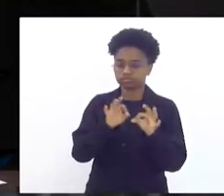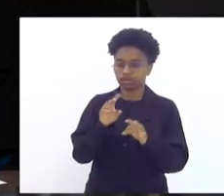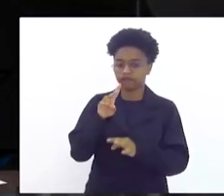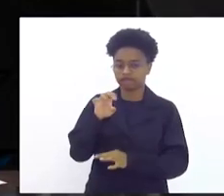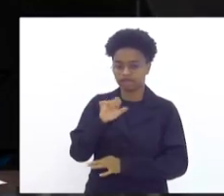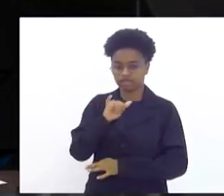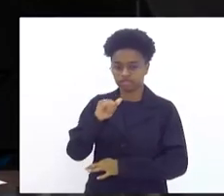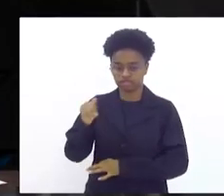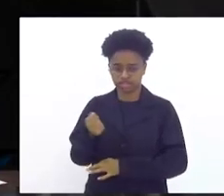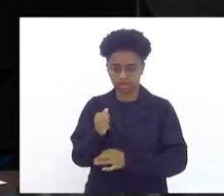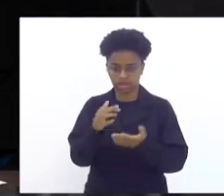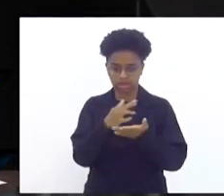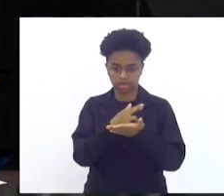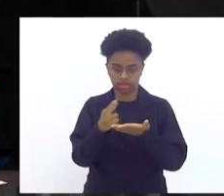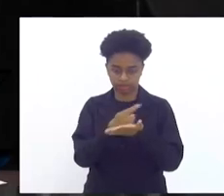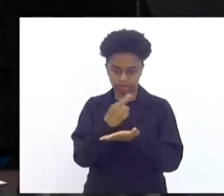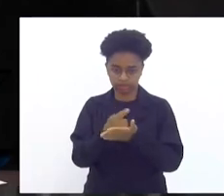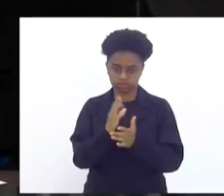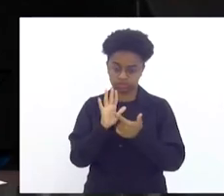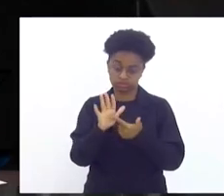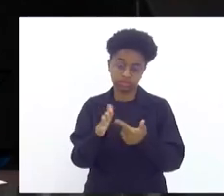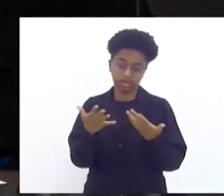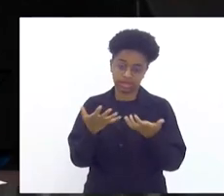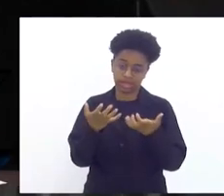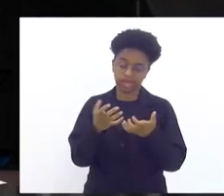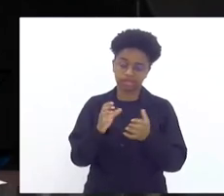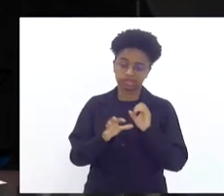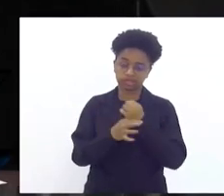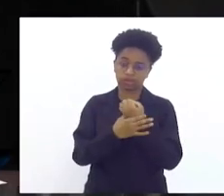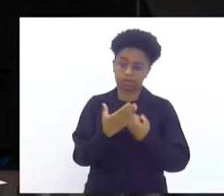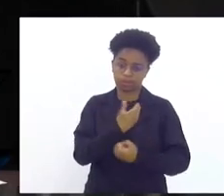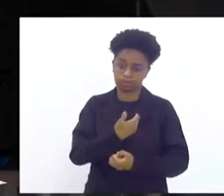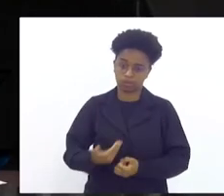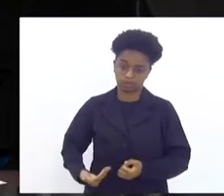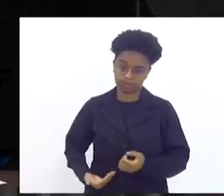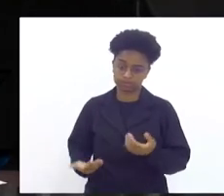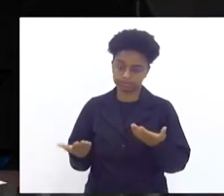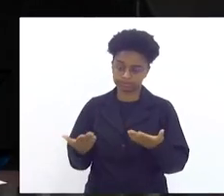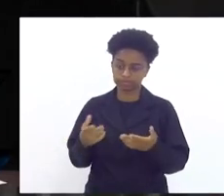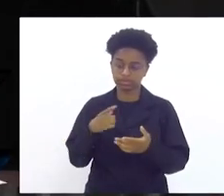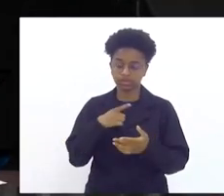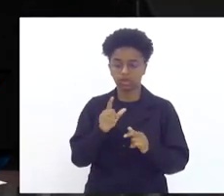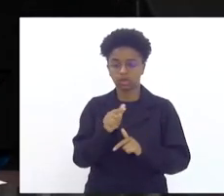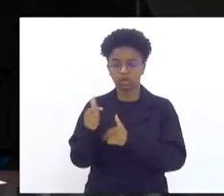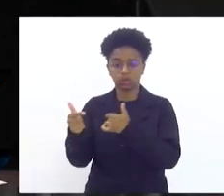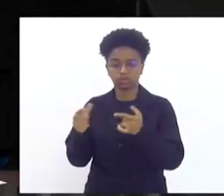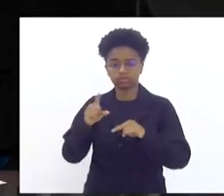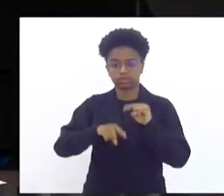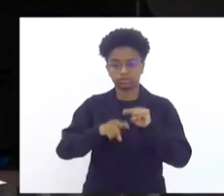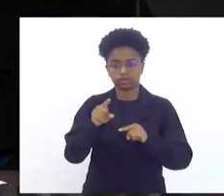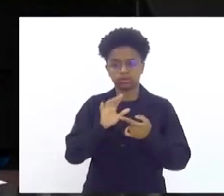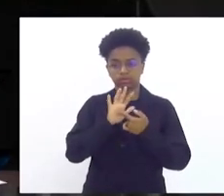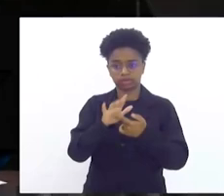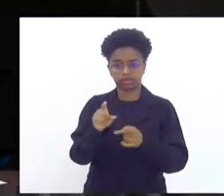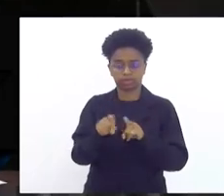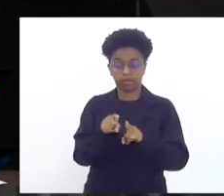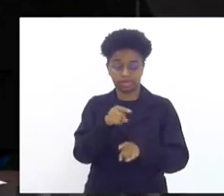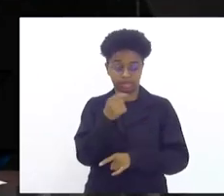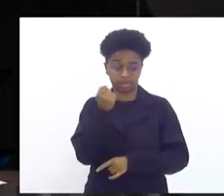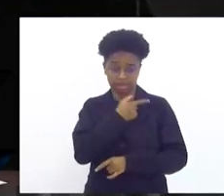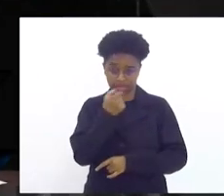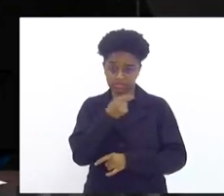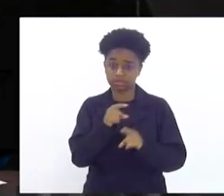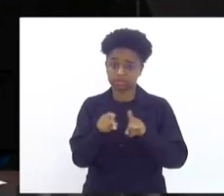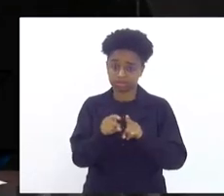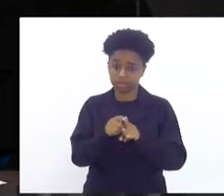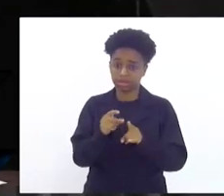e ele quer cobrar a segurança pública então não tem mais matéria aqui dele também falando que aqui ó Isso aqui é engraçado até o pessoal